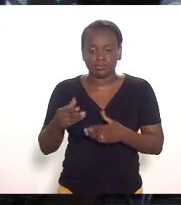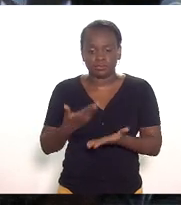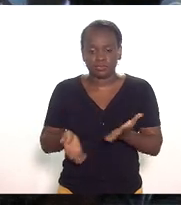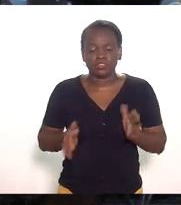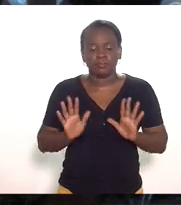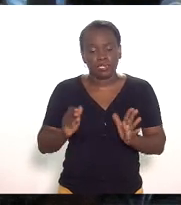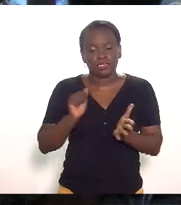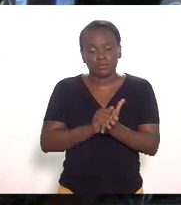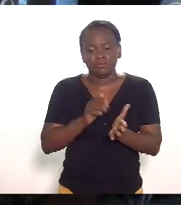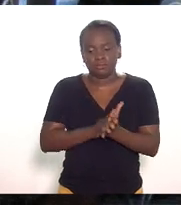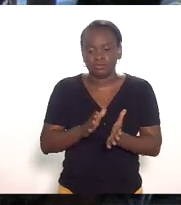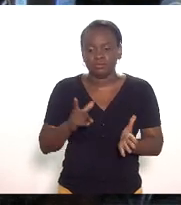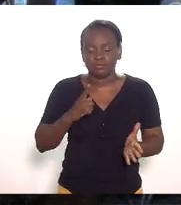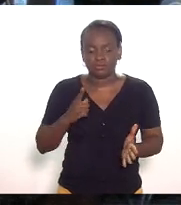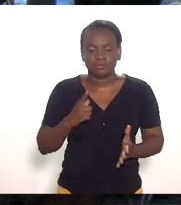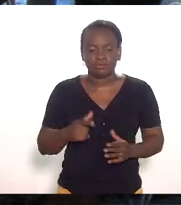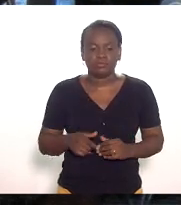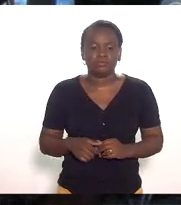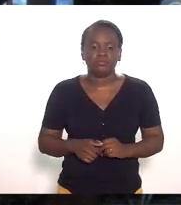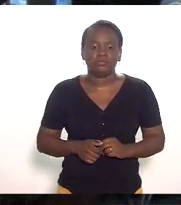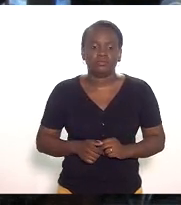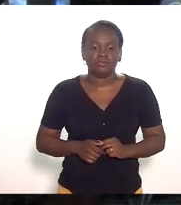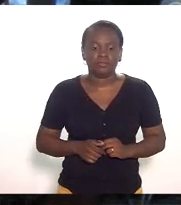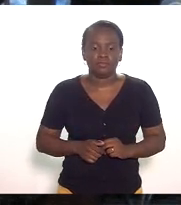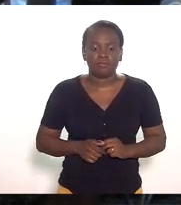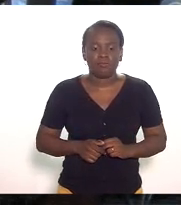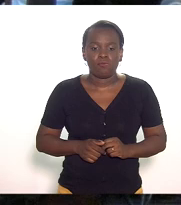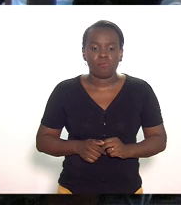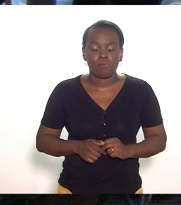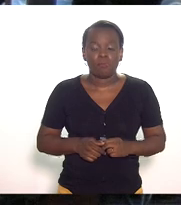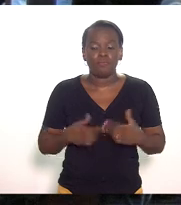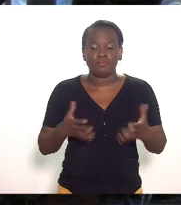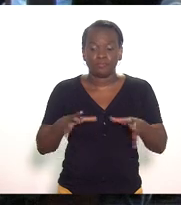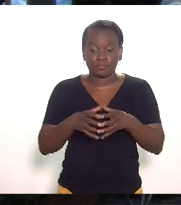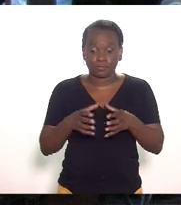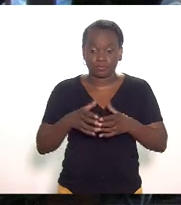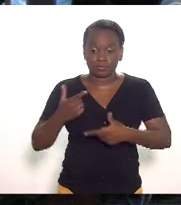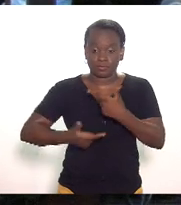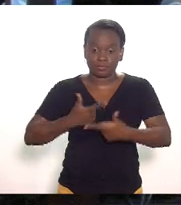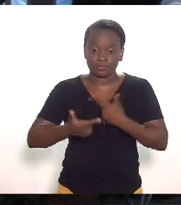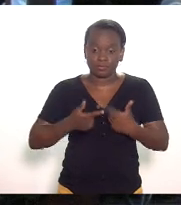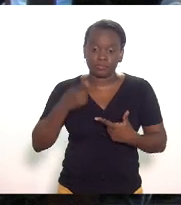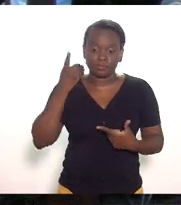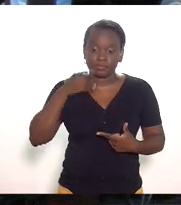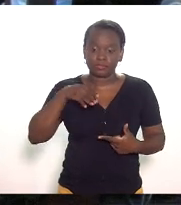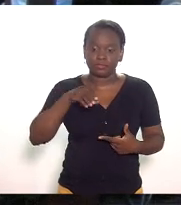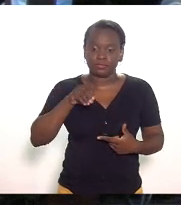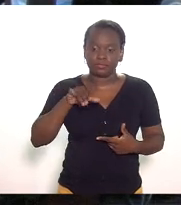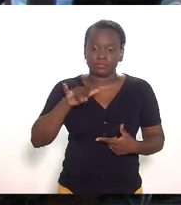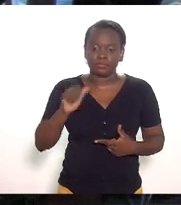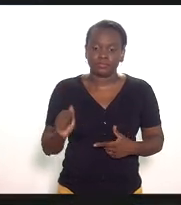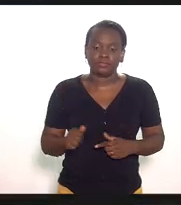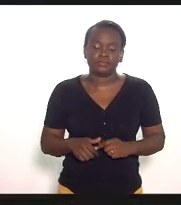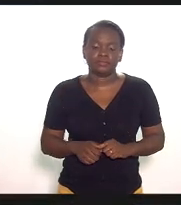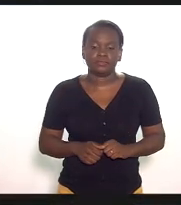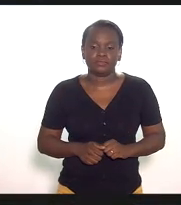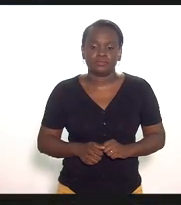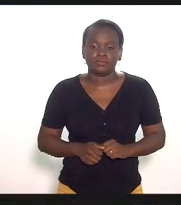está registrada a intenção de Vossa Excelência. Pela okay, Comissão de senhor. Trabalho, deputada Mônica Francisco.